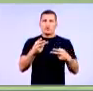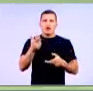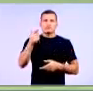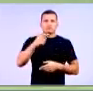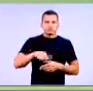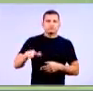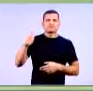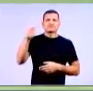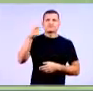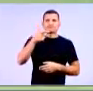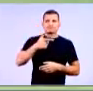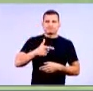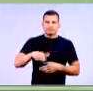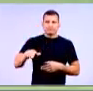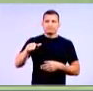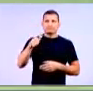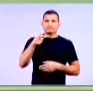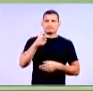repetem